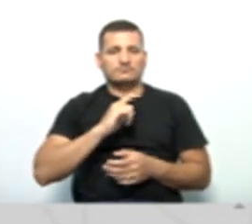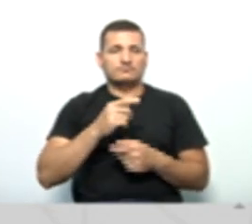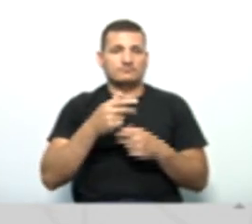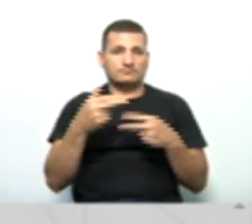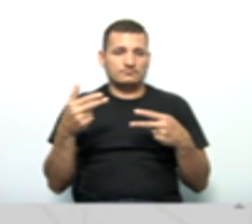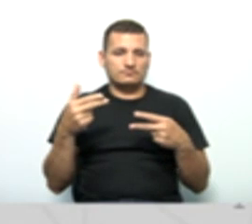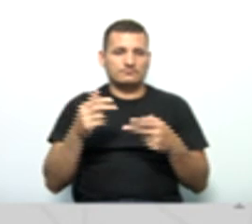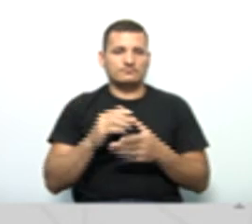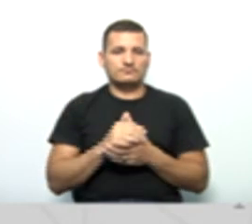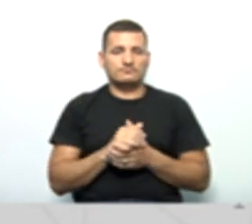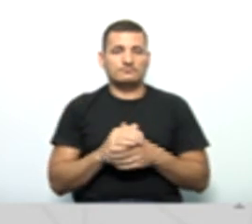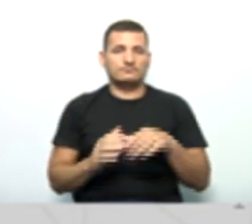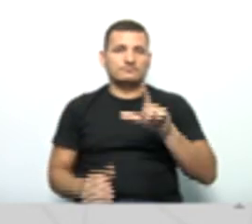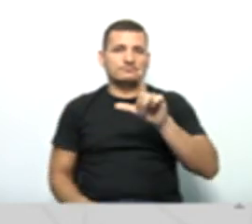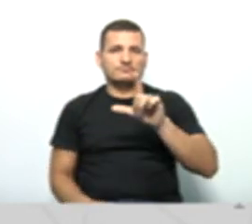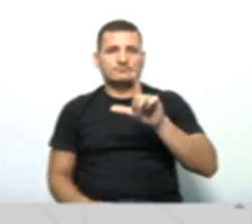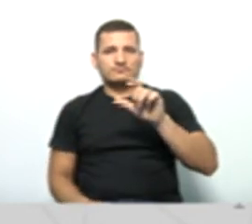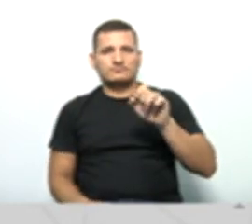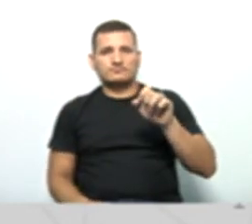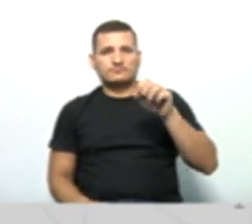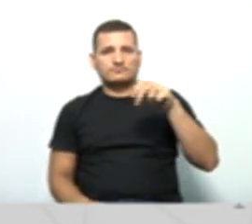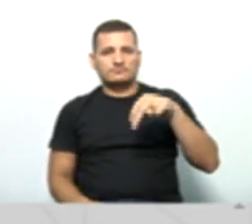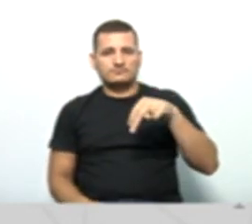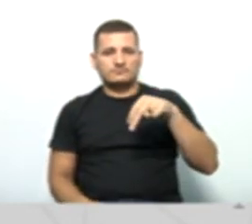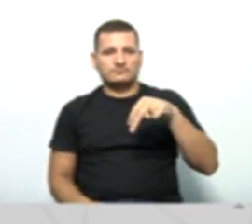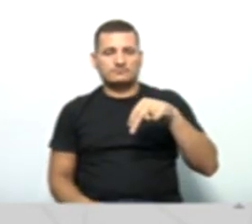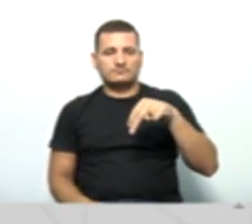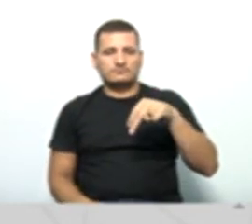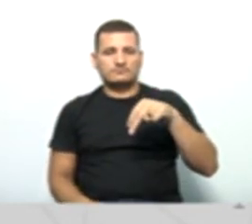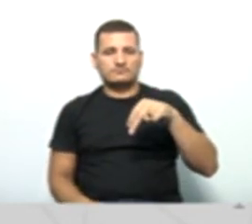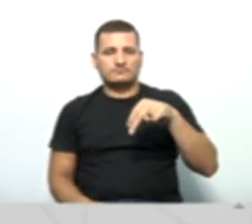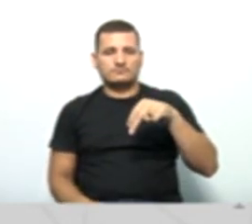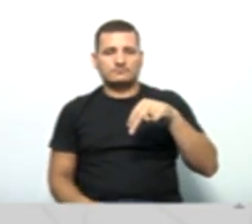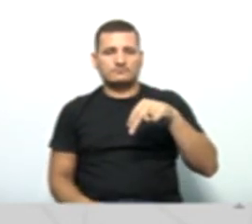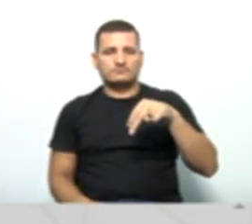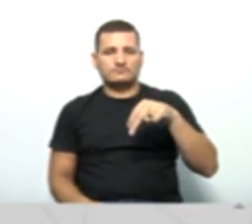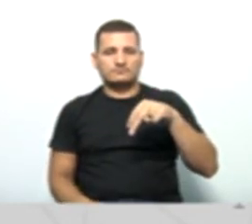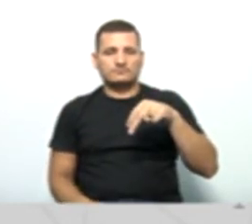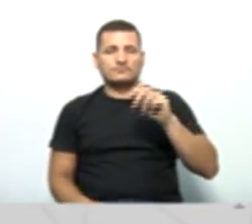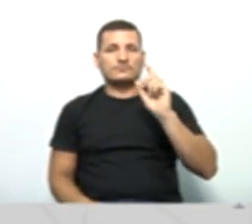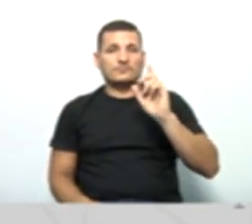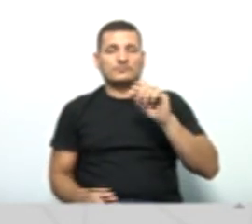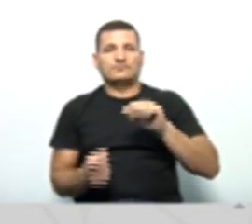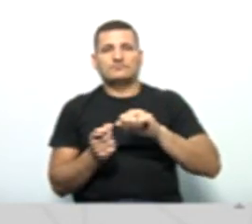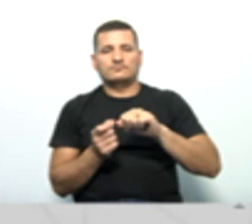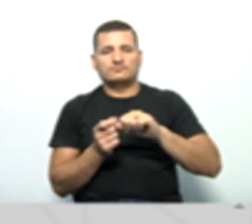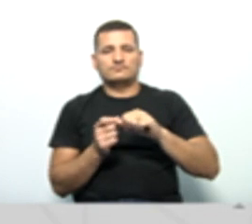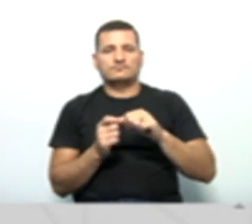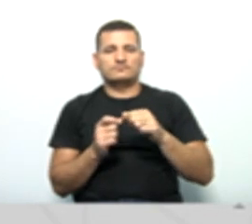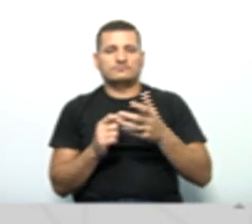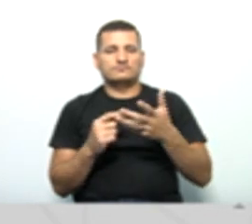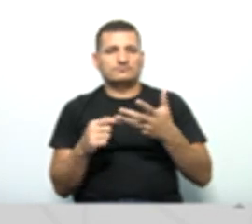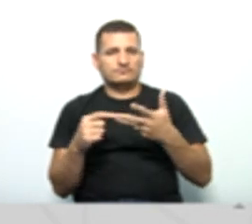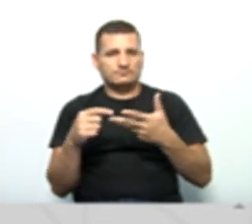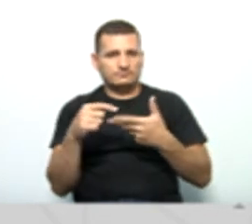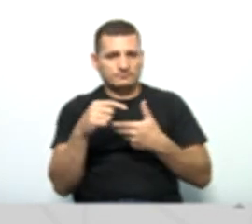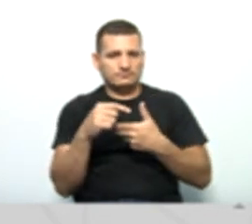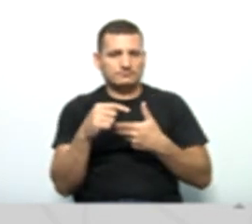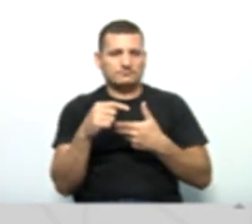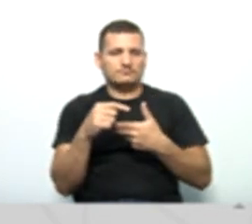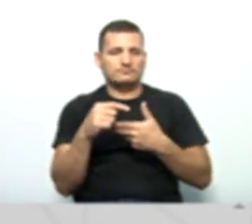você coloca len. O que esse len vai fazer? Vai fazer um contador, um